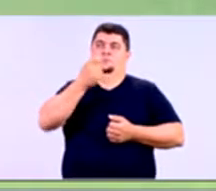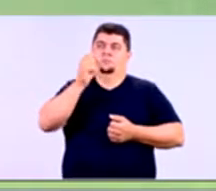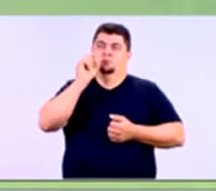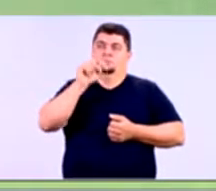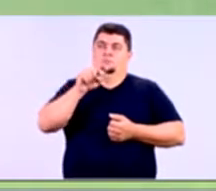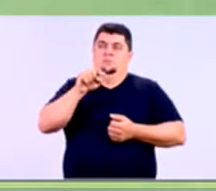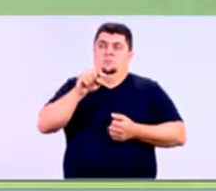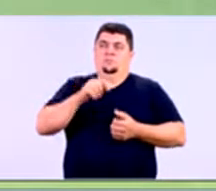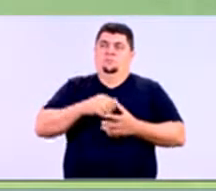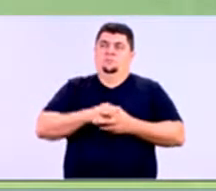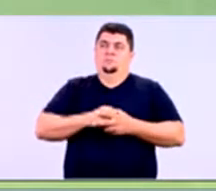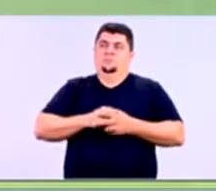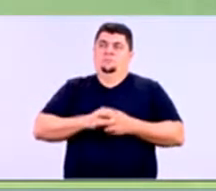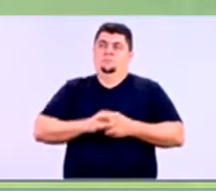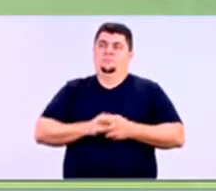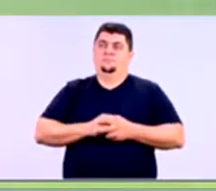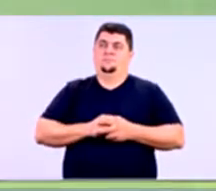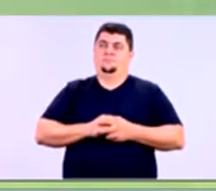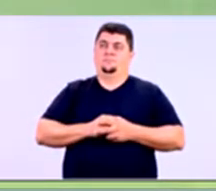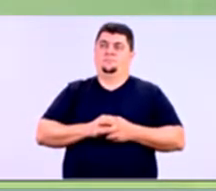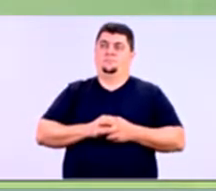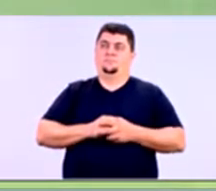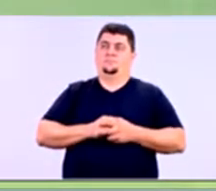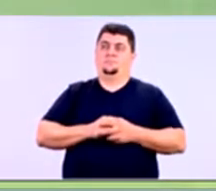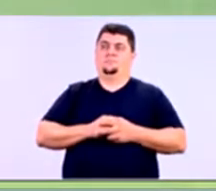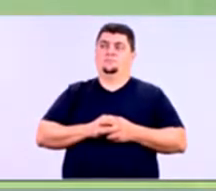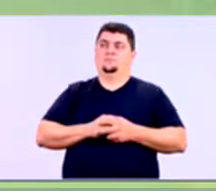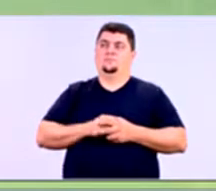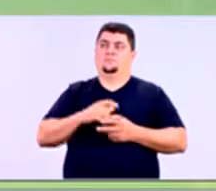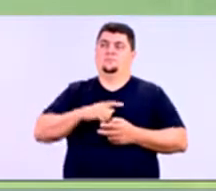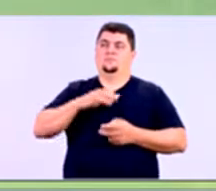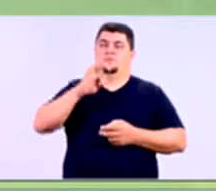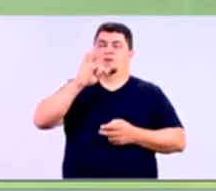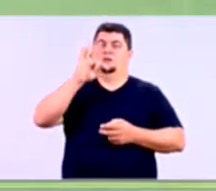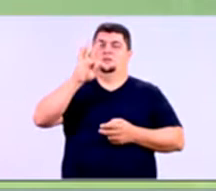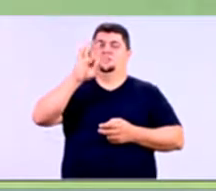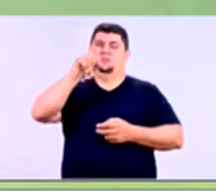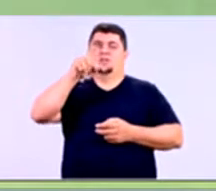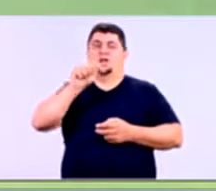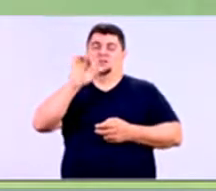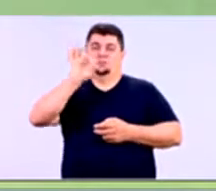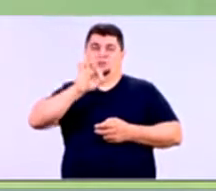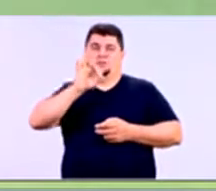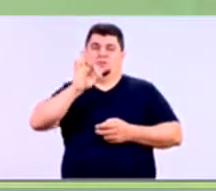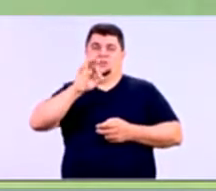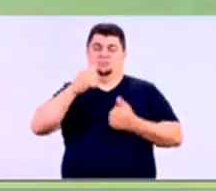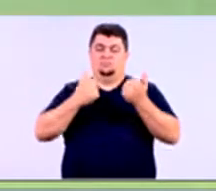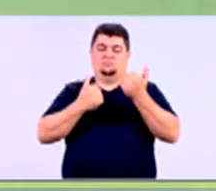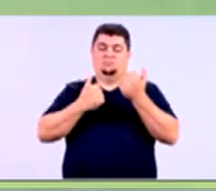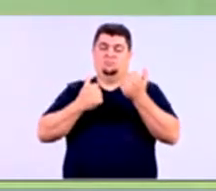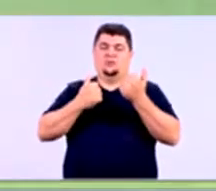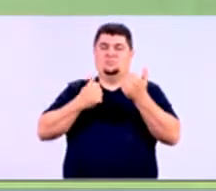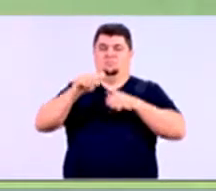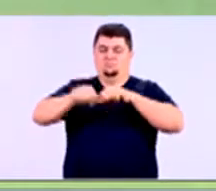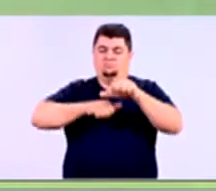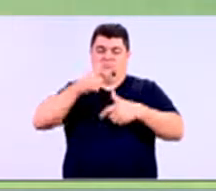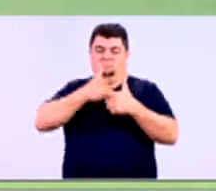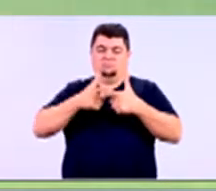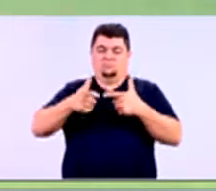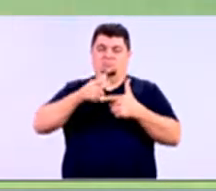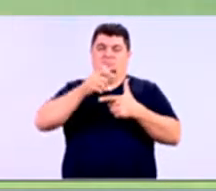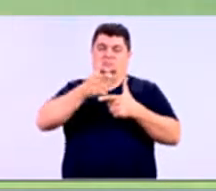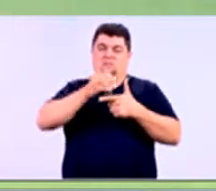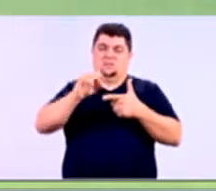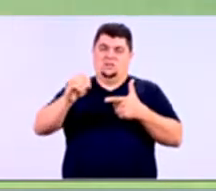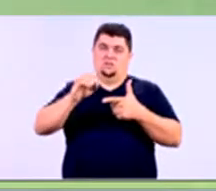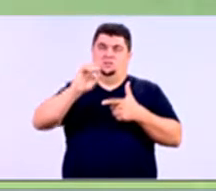R$20.000. A minha taxa convertida para decimal elevada à potência